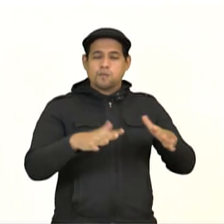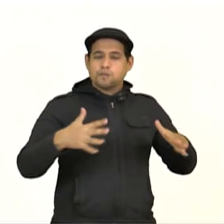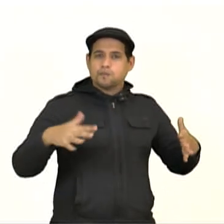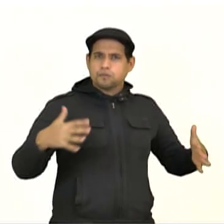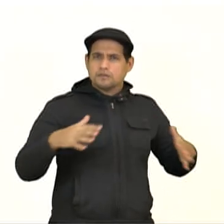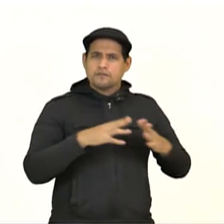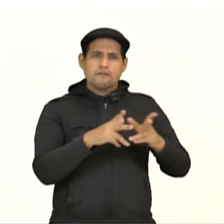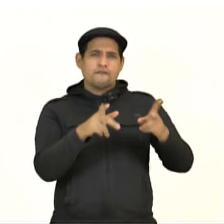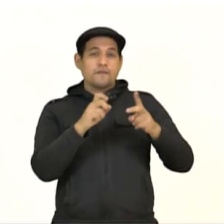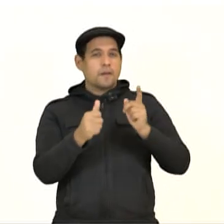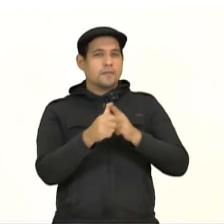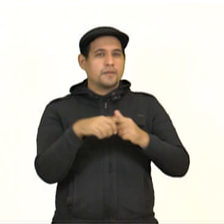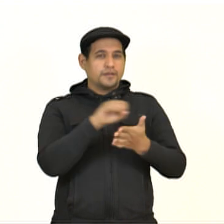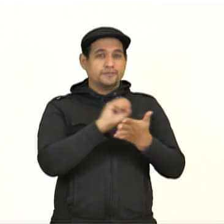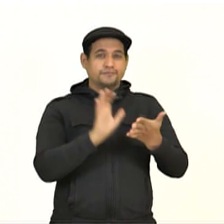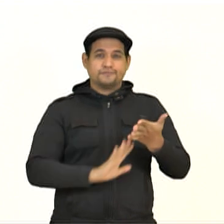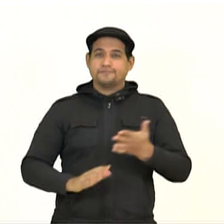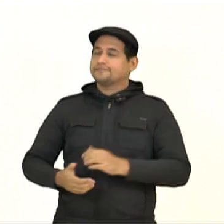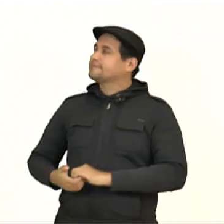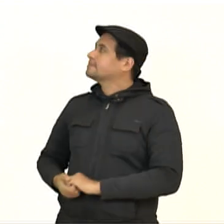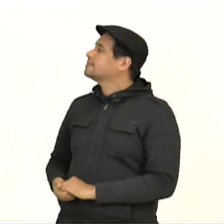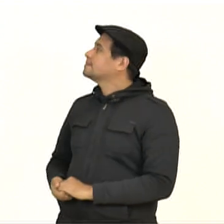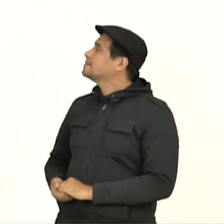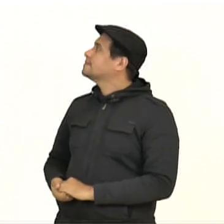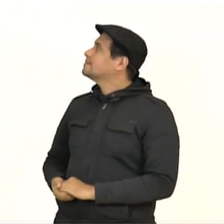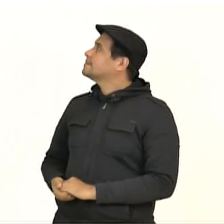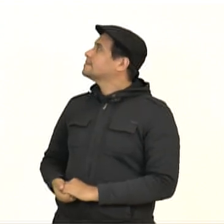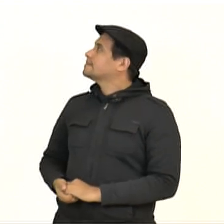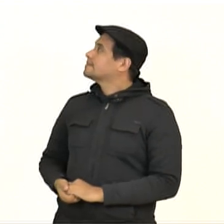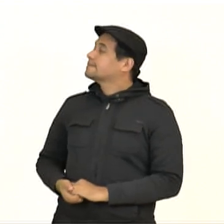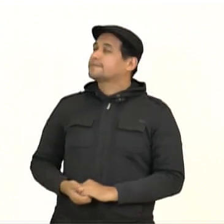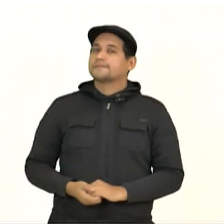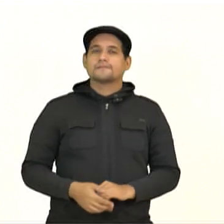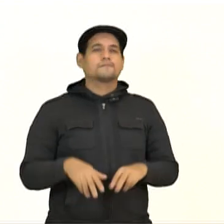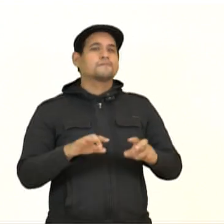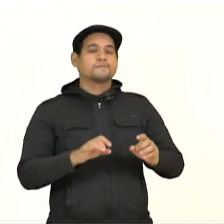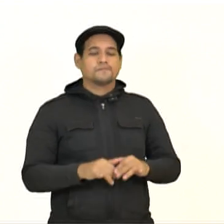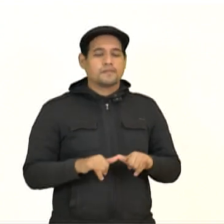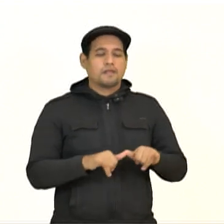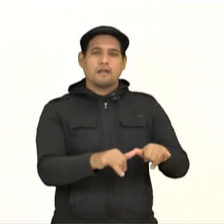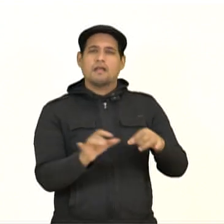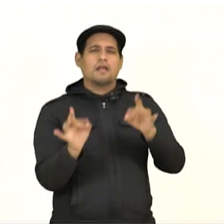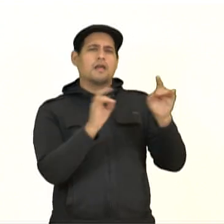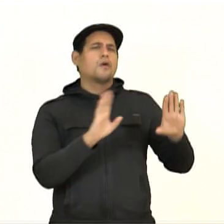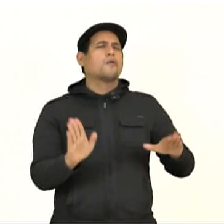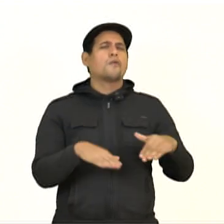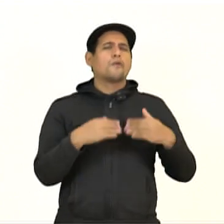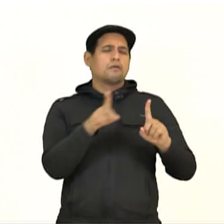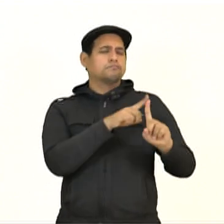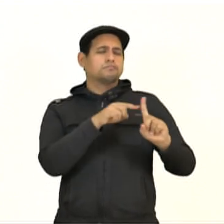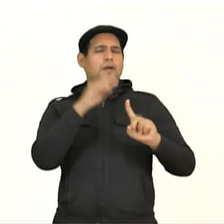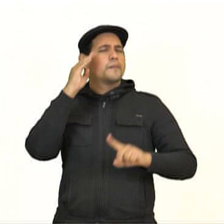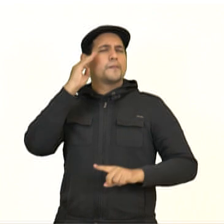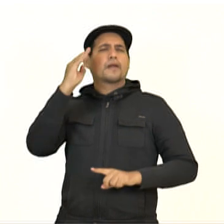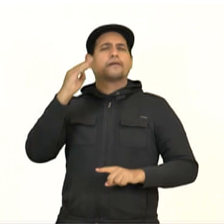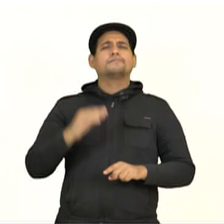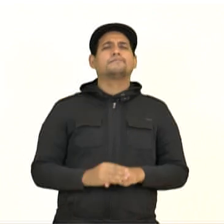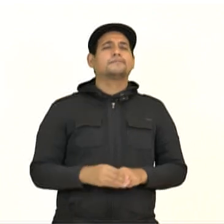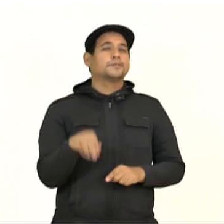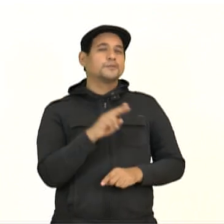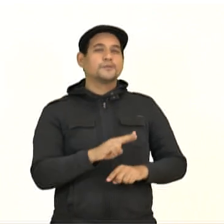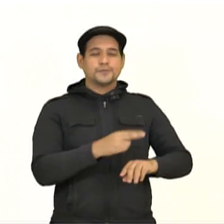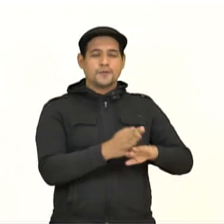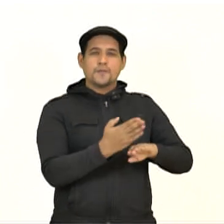Vamos ver a nossa primeira atividade, então? Sobre o mercantilismo, qual era o objetivo principal da adoção